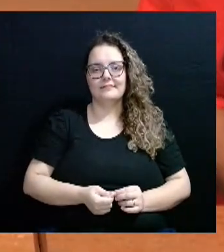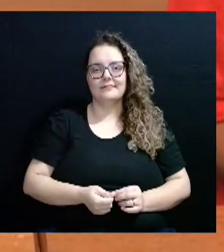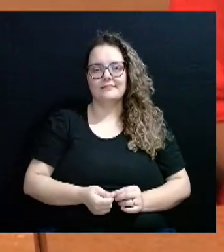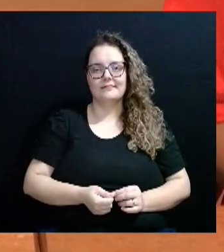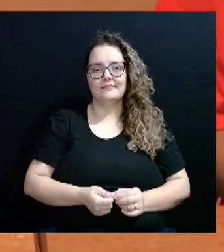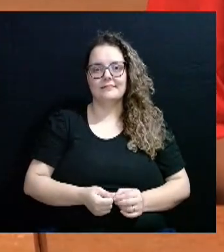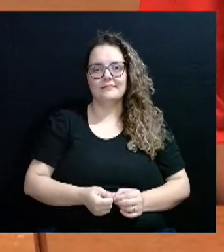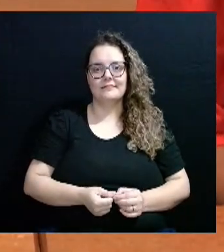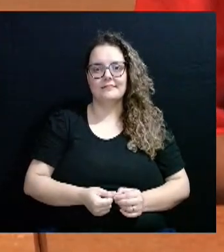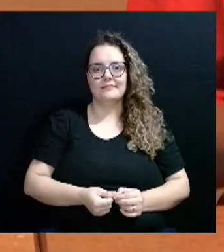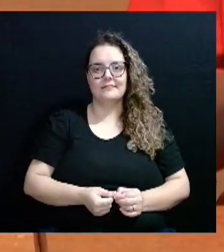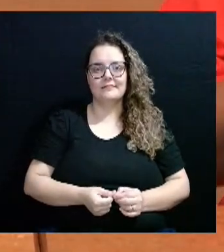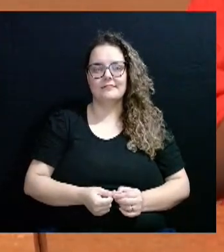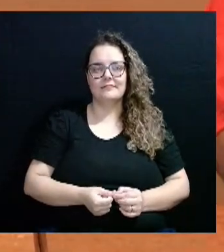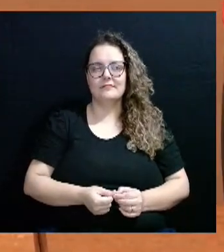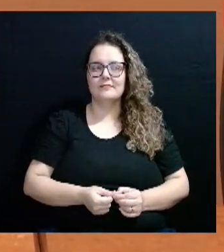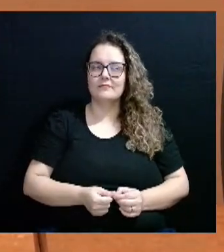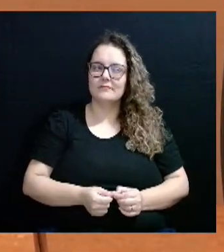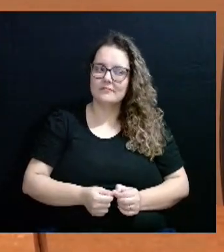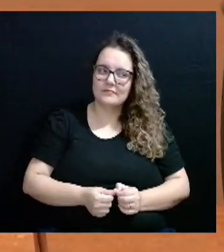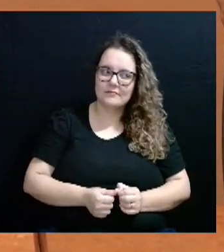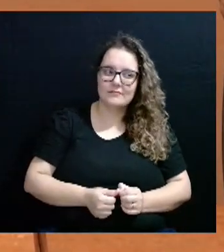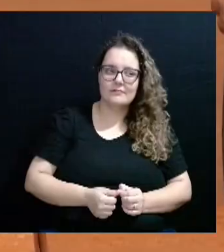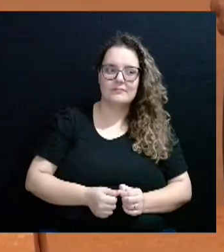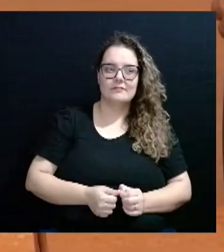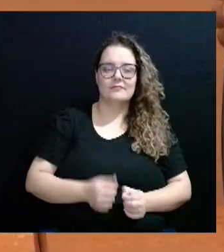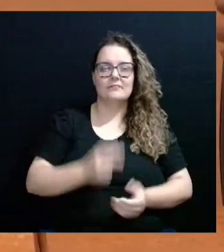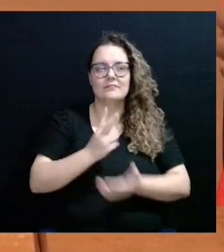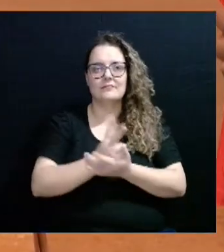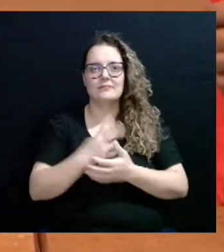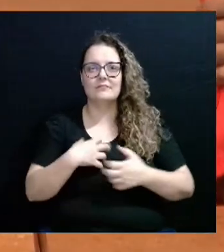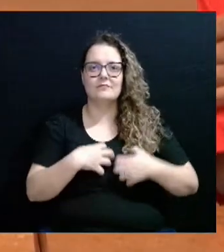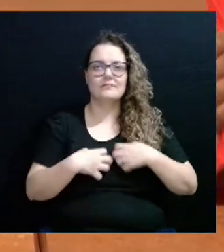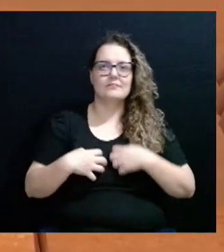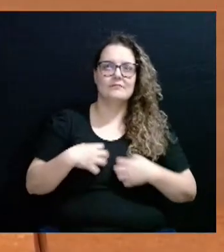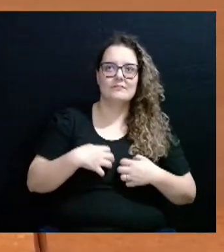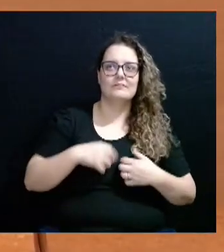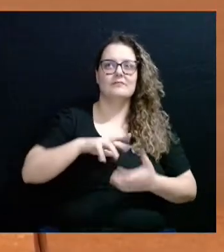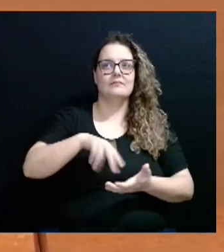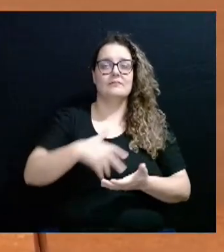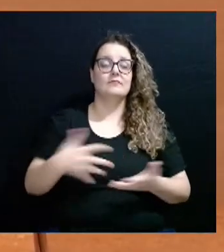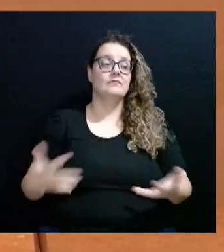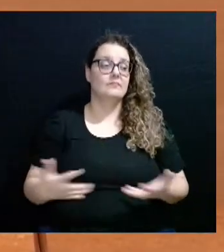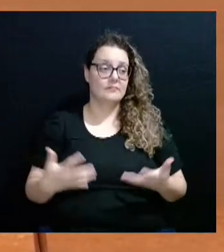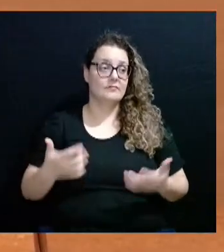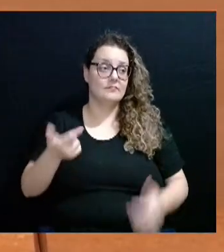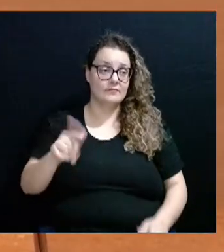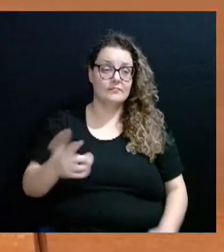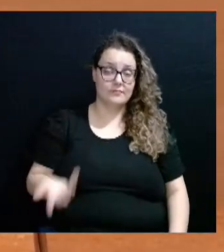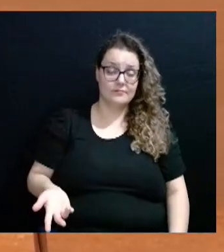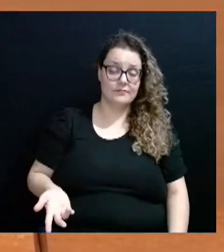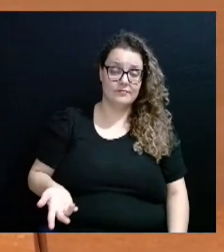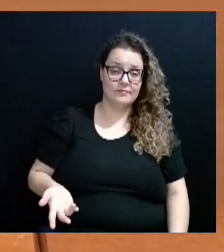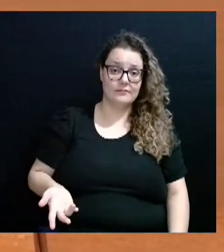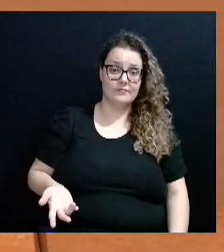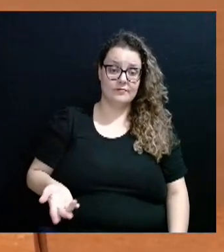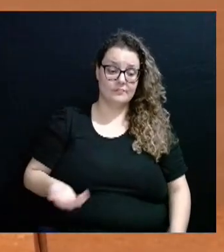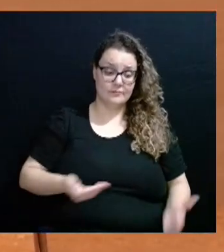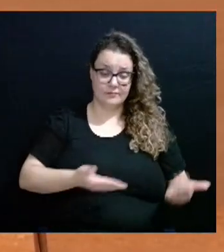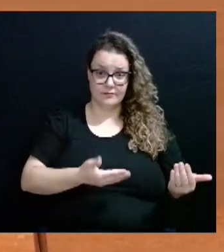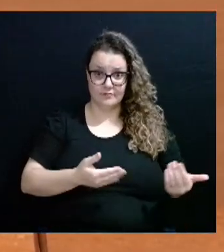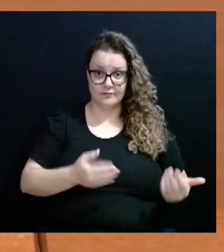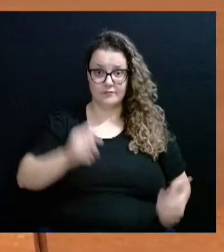intrigou e o que o hip hop me move e moveu é que a juventude negra